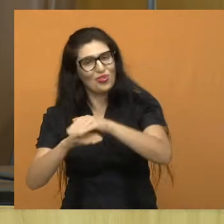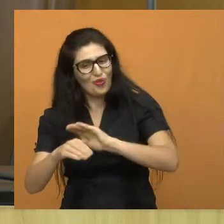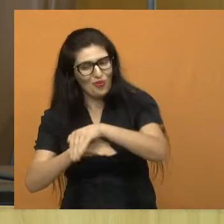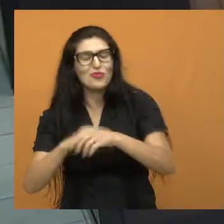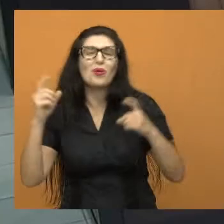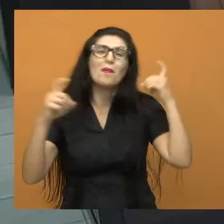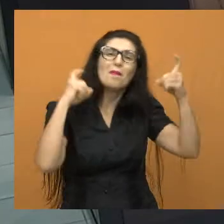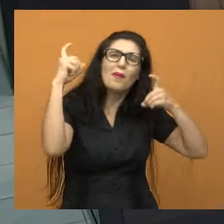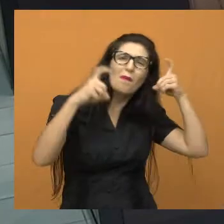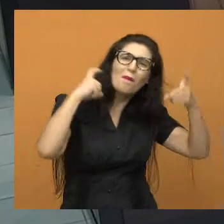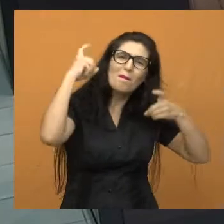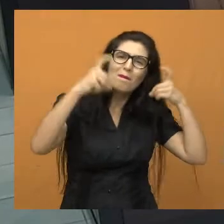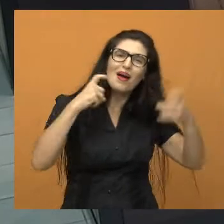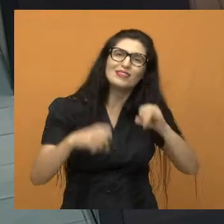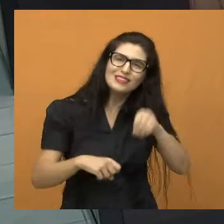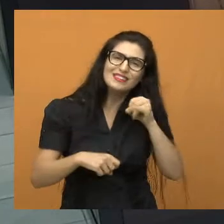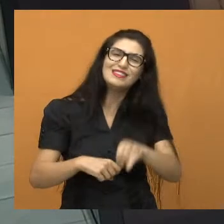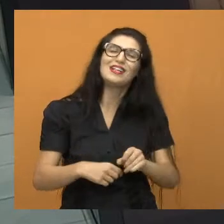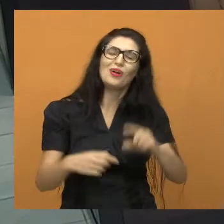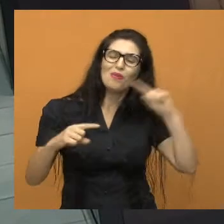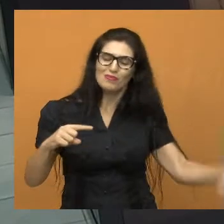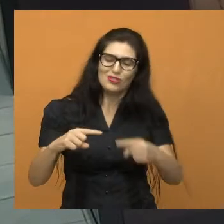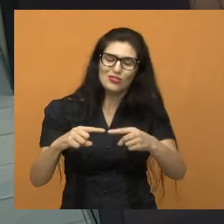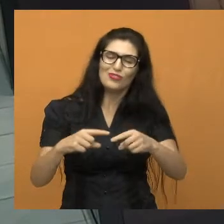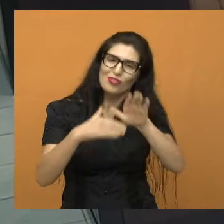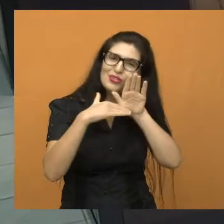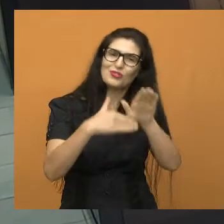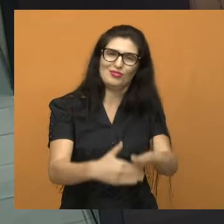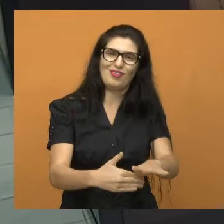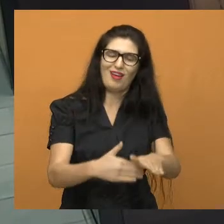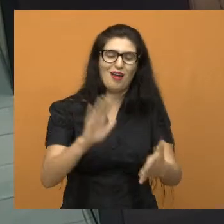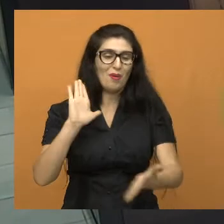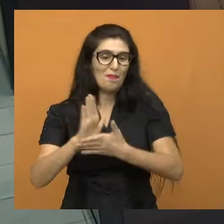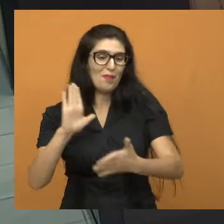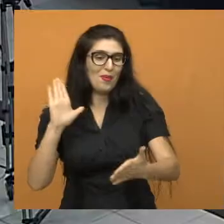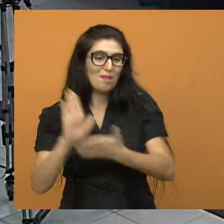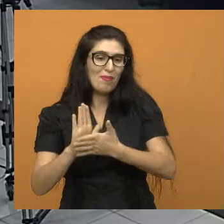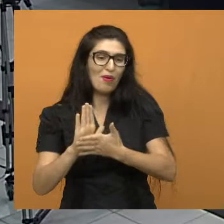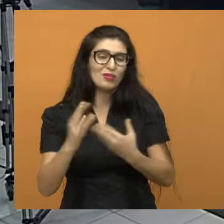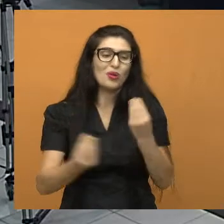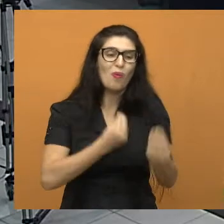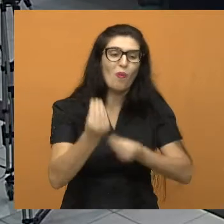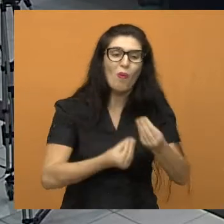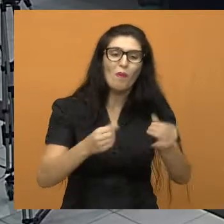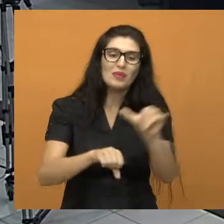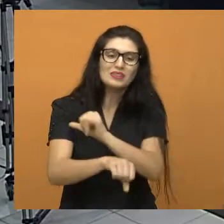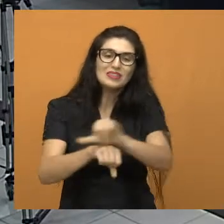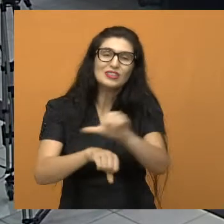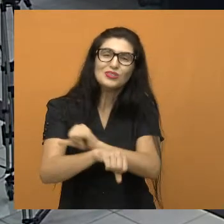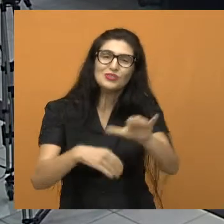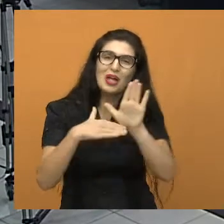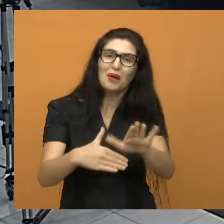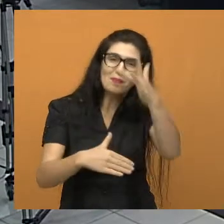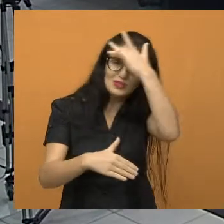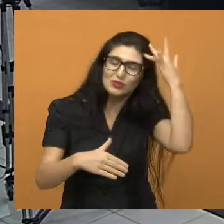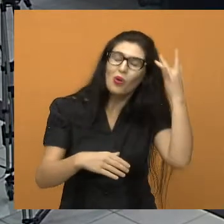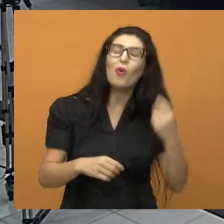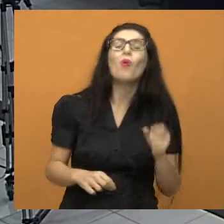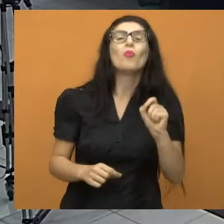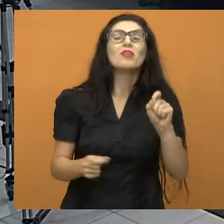preocupados, de fato, em contribuir, né, de propor uma ação importante, porque sabemos que tudo que a gente faz dentro do